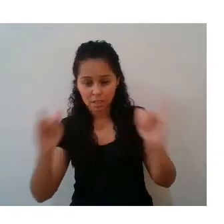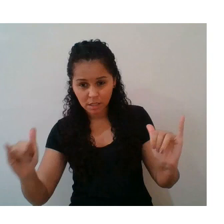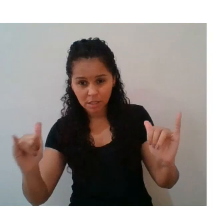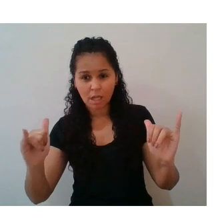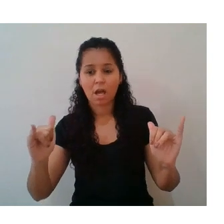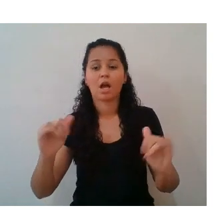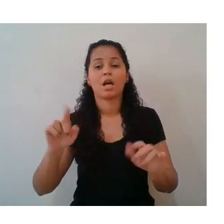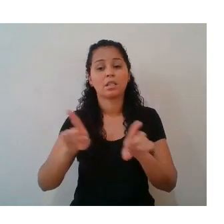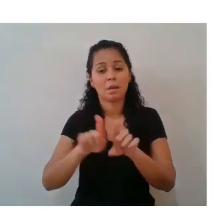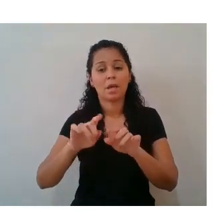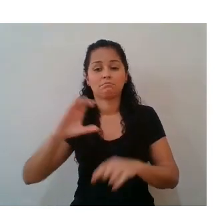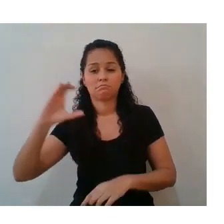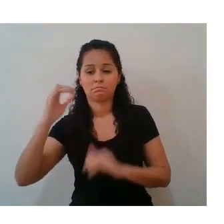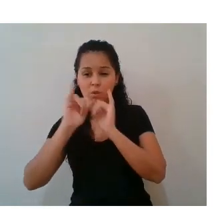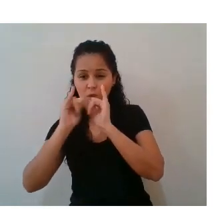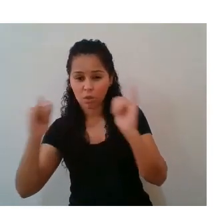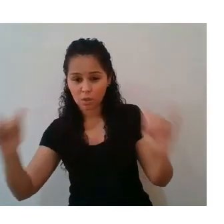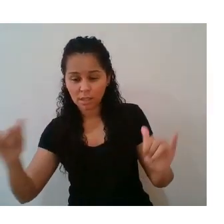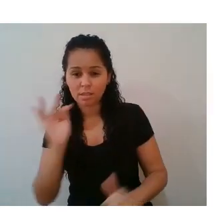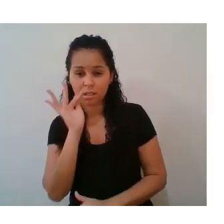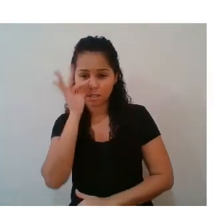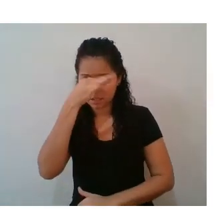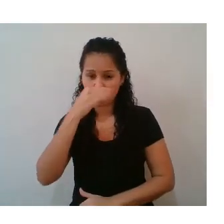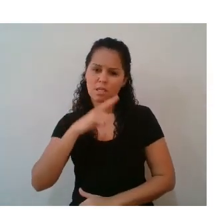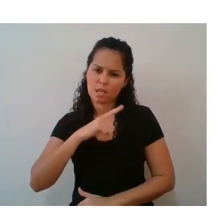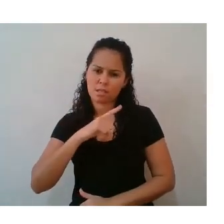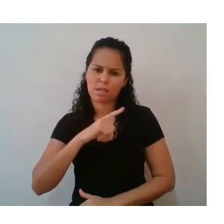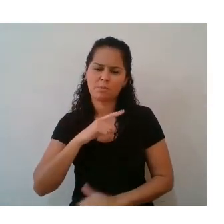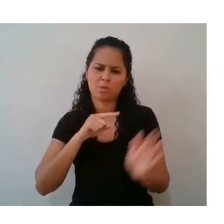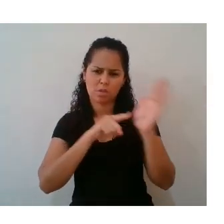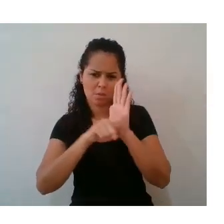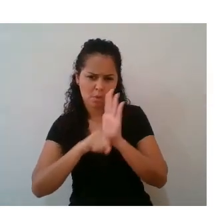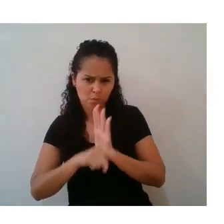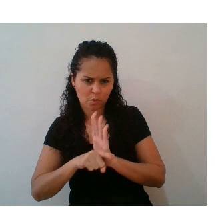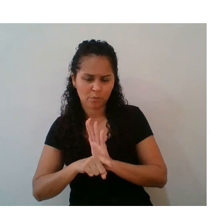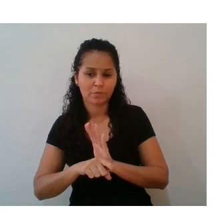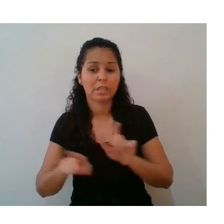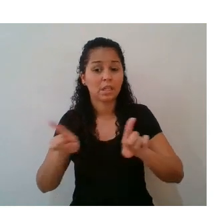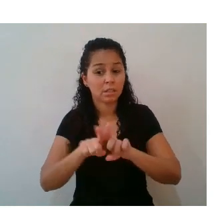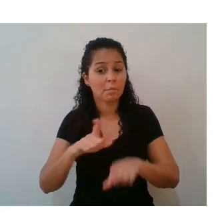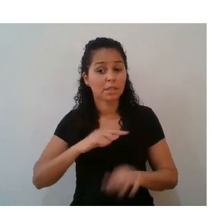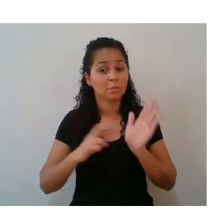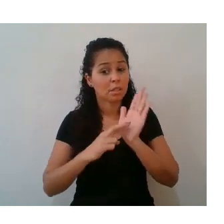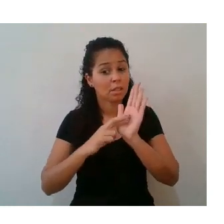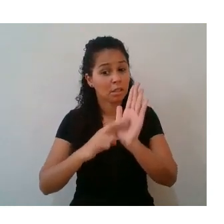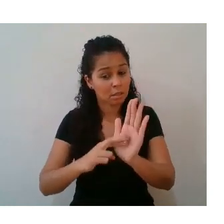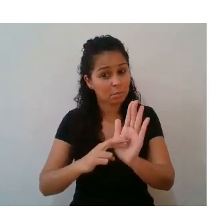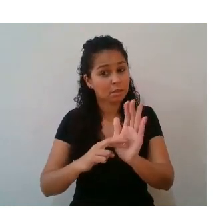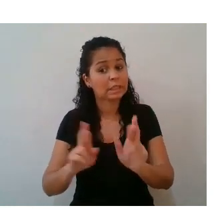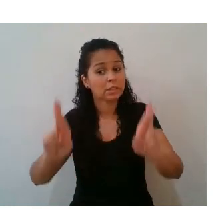e resistência, que é a forma que a gente encontra dentro das nossas questões. E uma representação